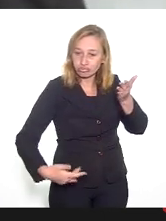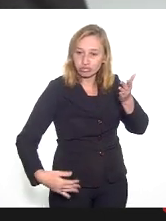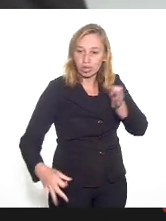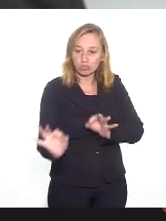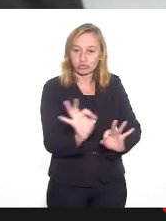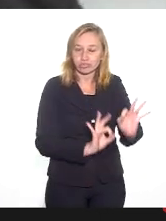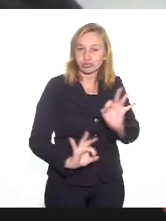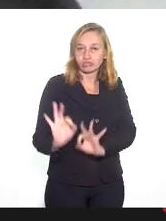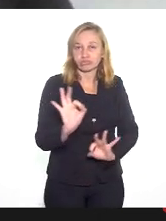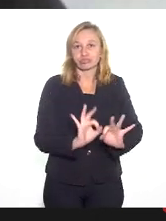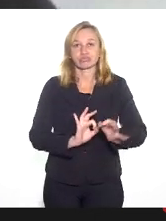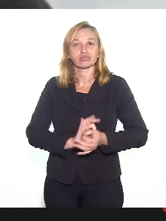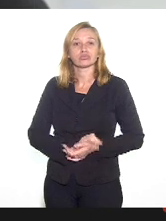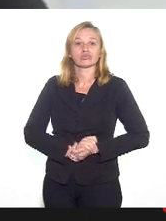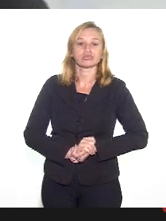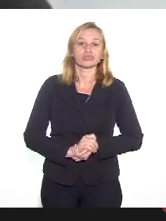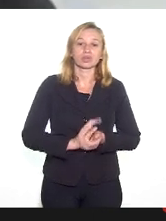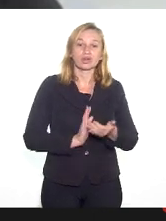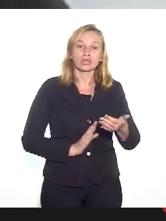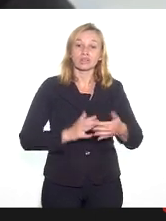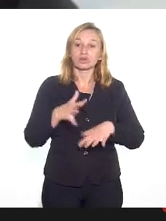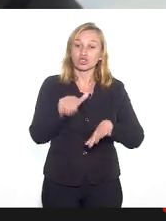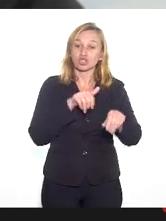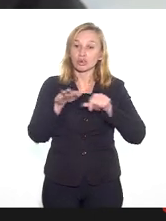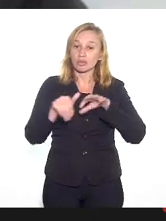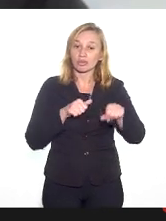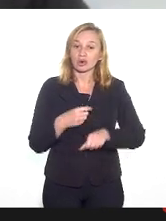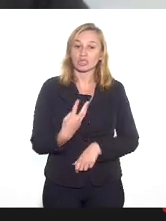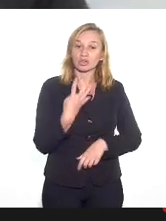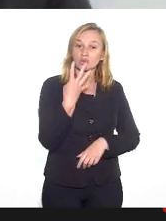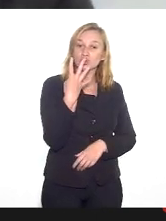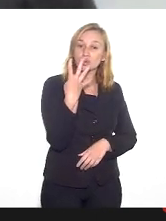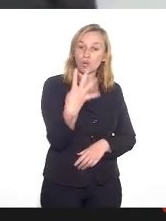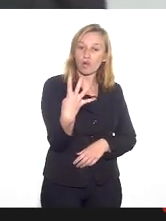planejamento para efetivação desse chamamento dos 4